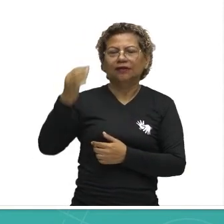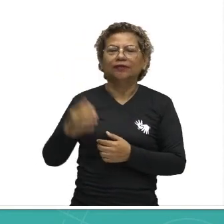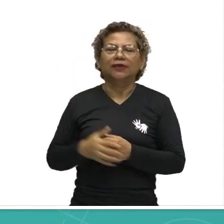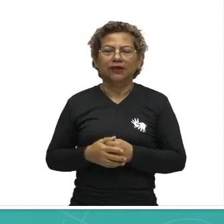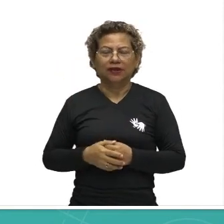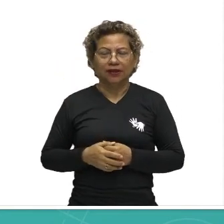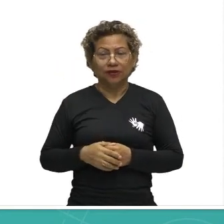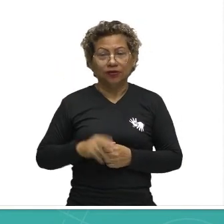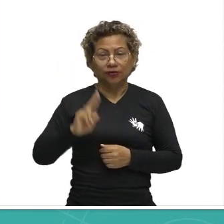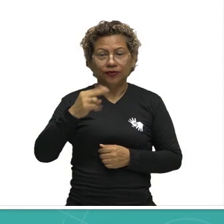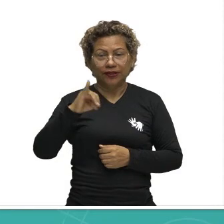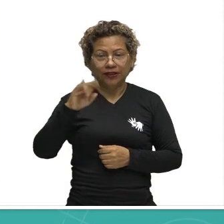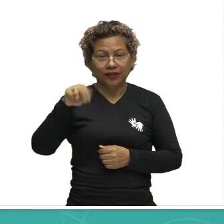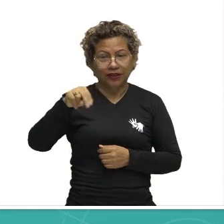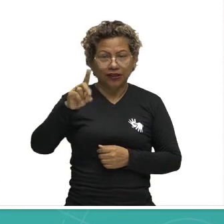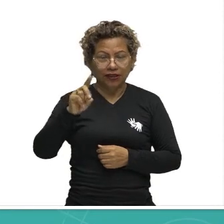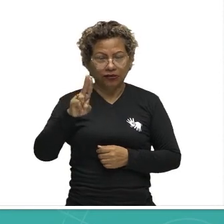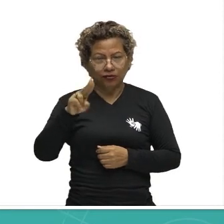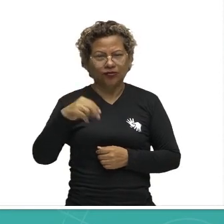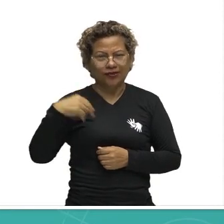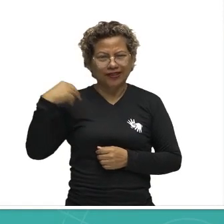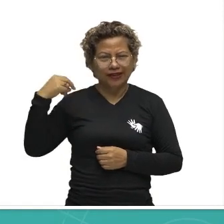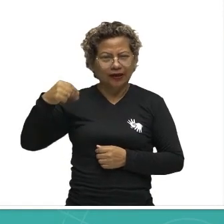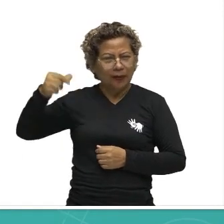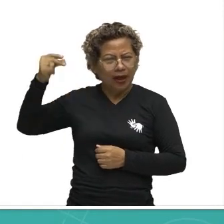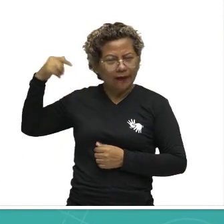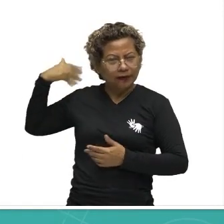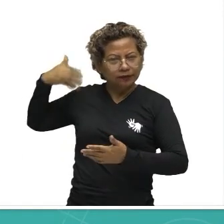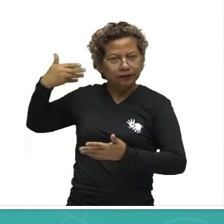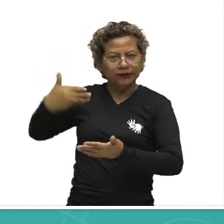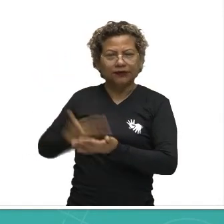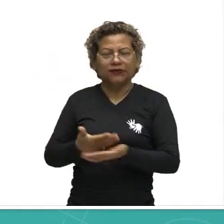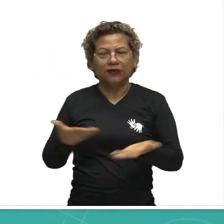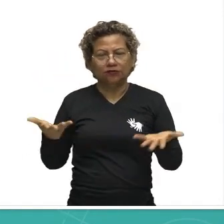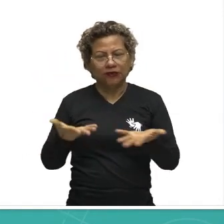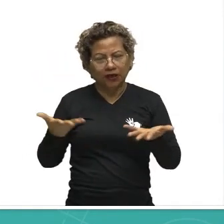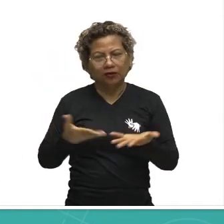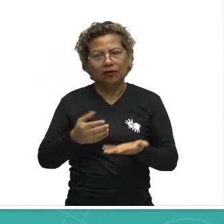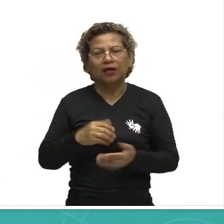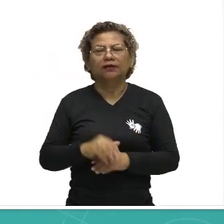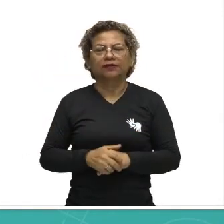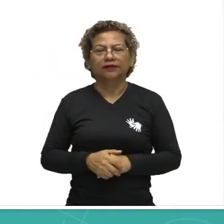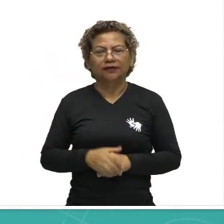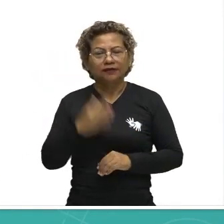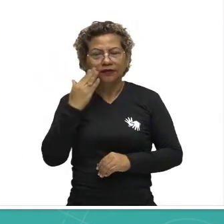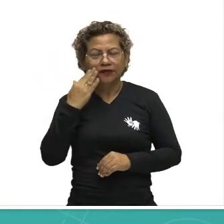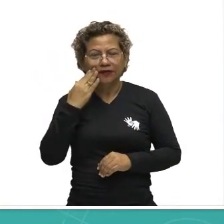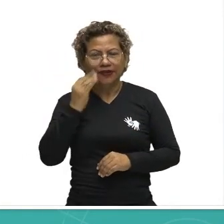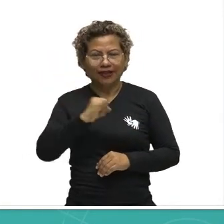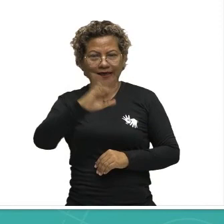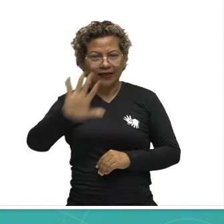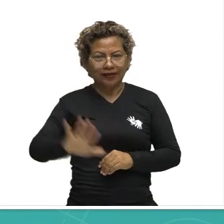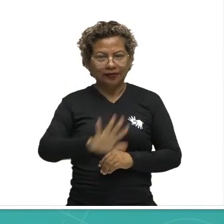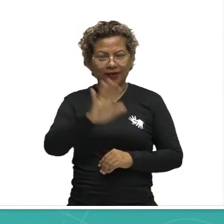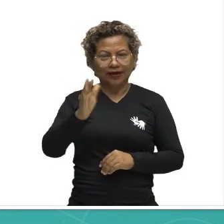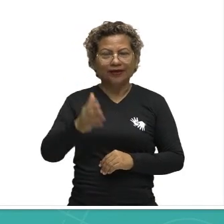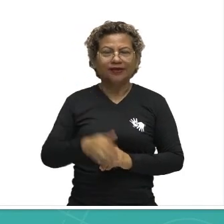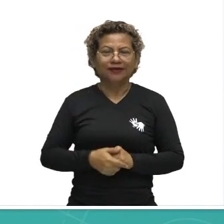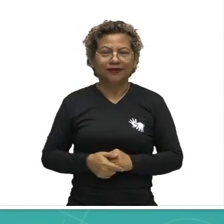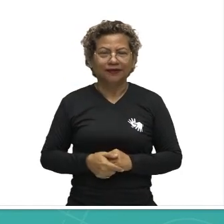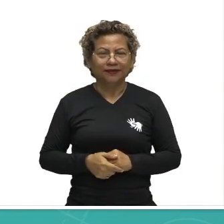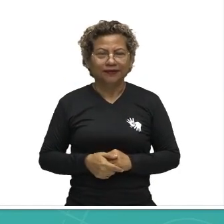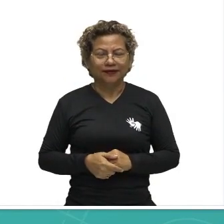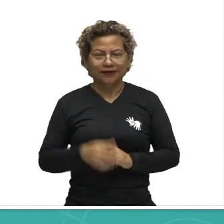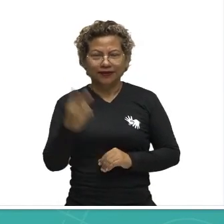começo da civilização, certo? Então, ficamos por aqui, trazendo para vocês aqui as nossas colegas,